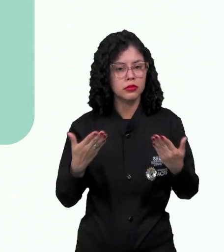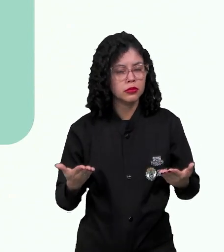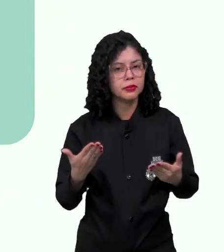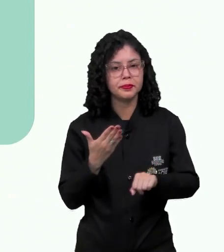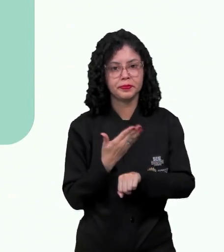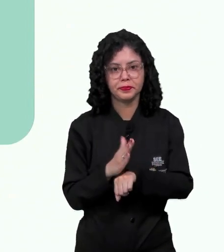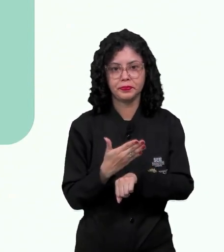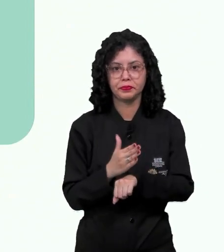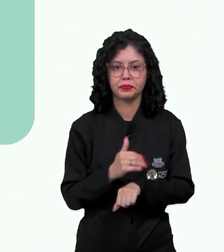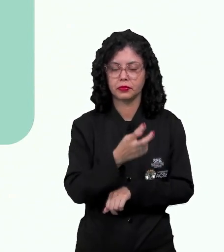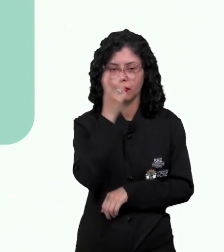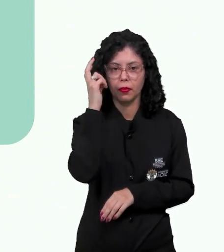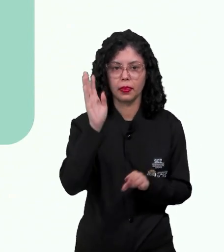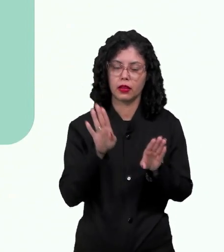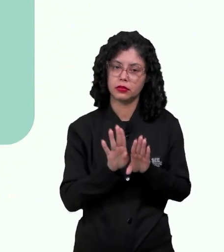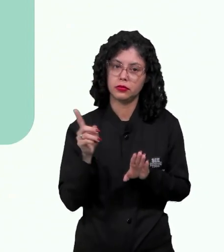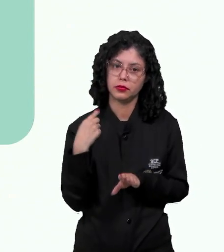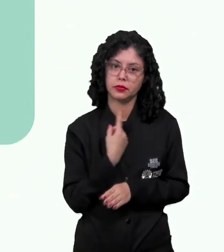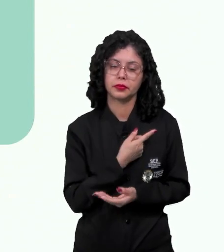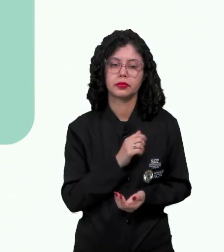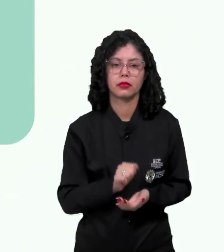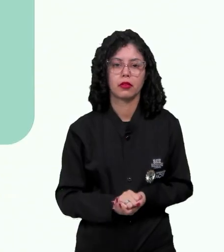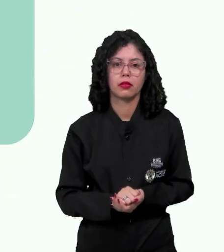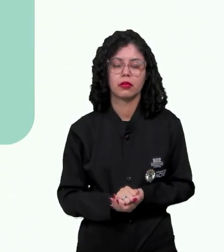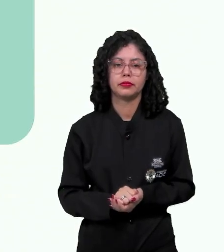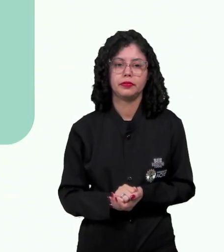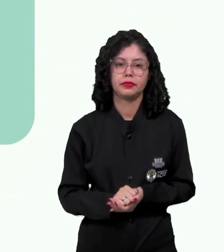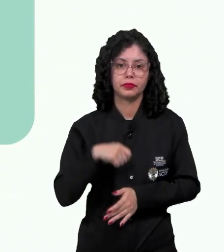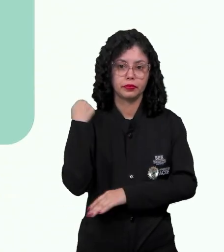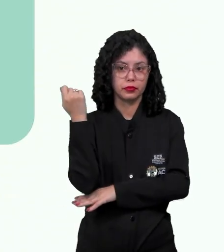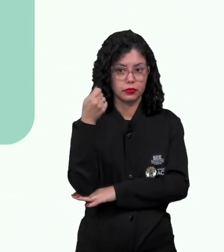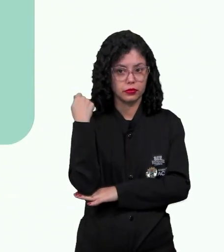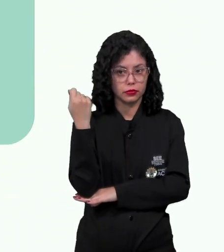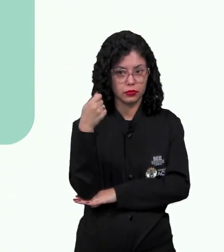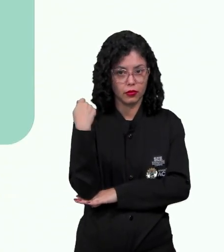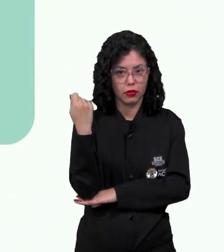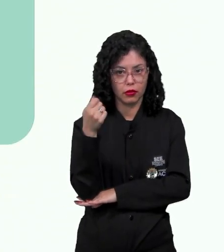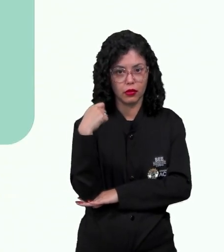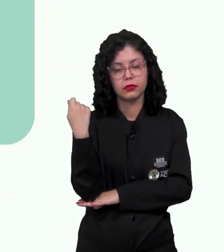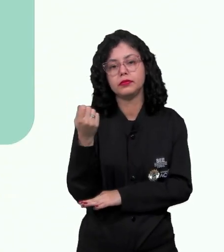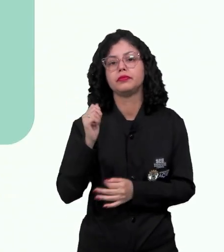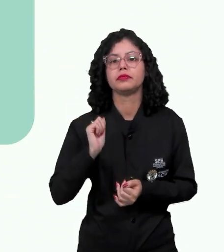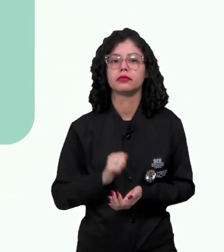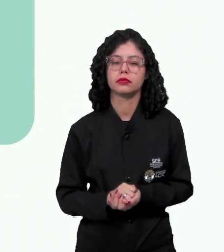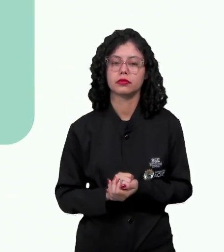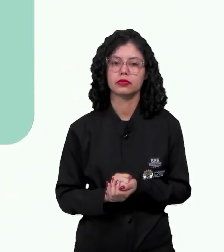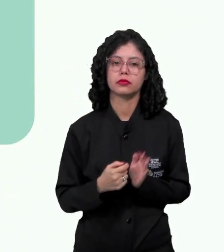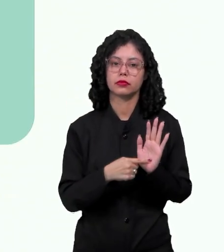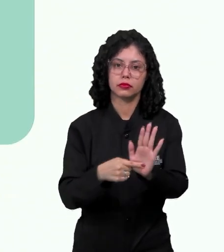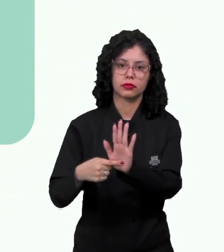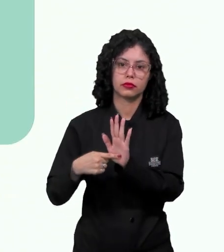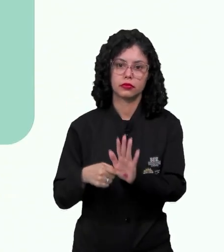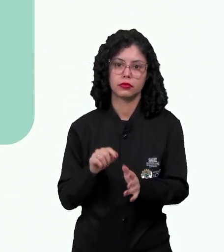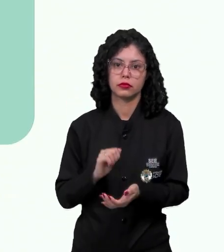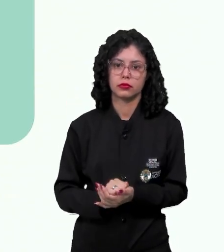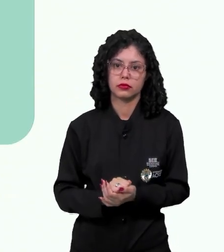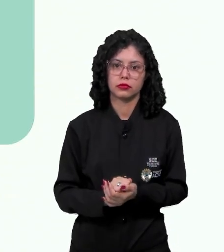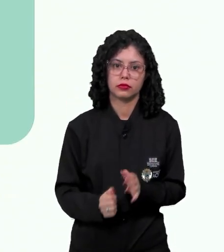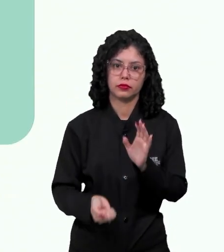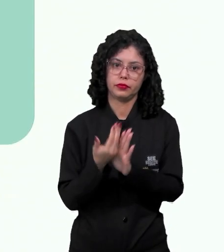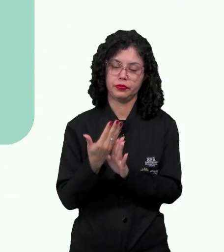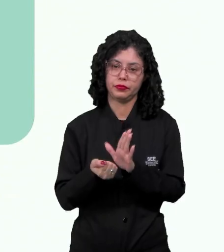é uma prática cultural também do nosso estado? Letra C. Participar da Expo Acre com